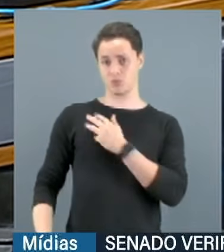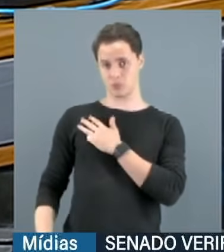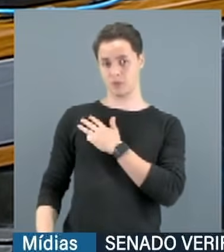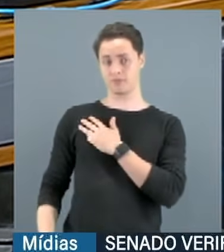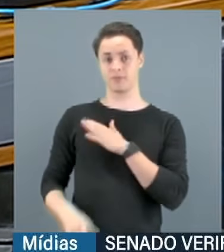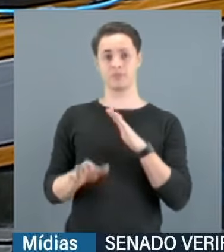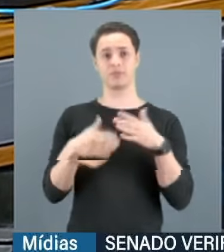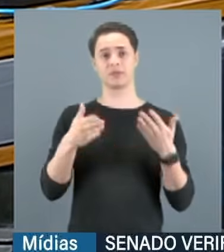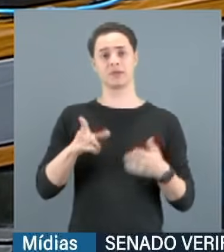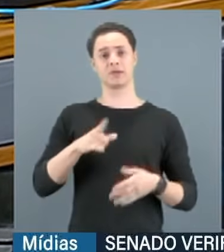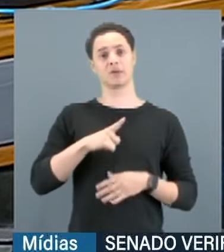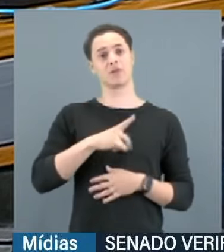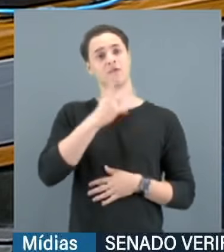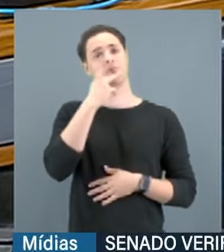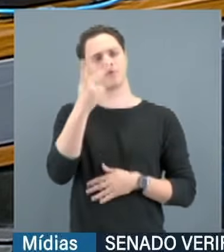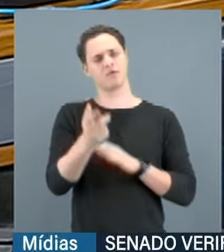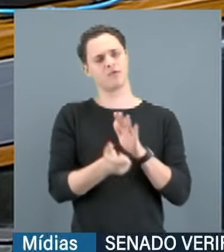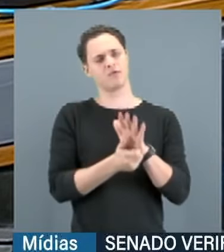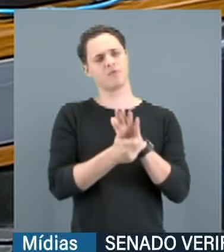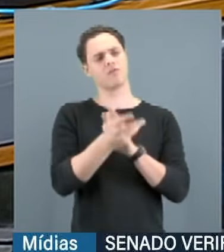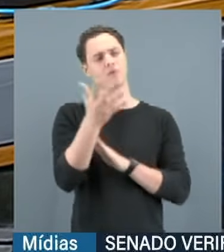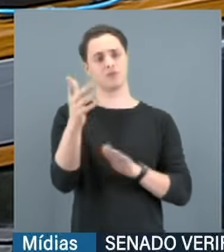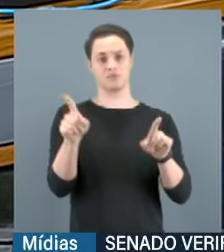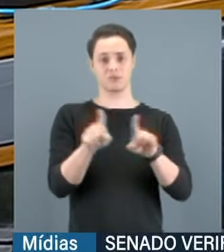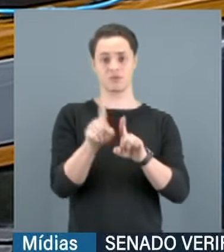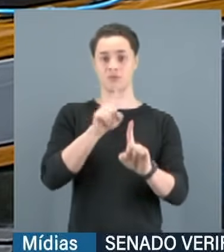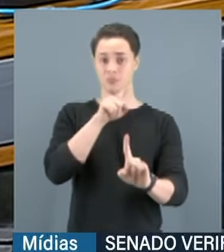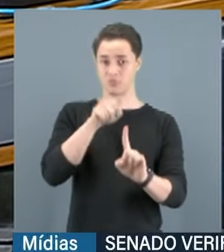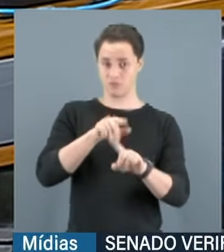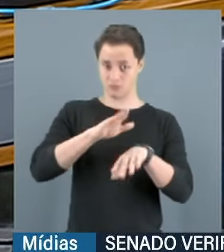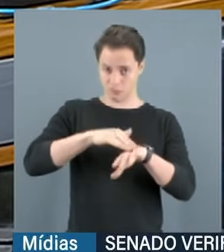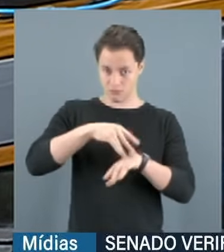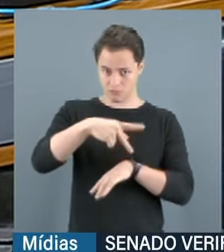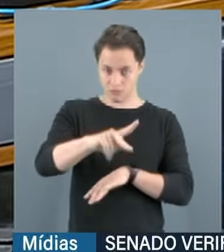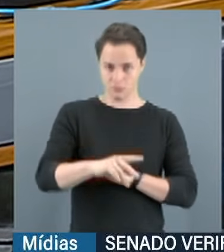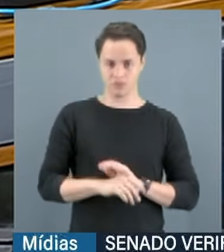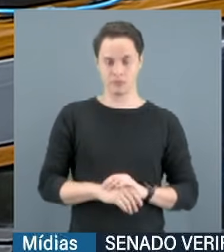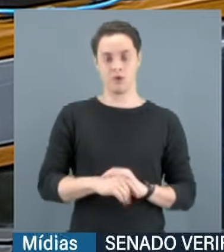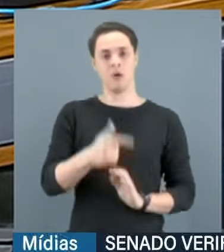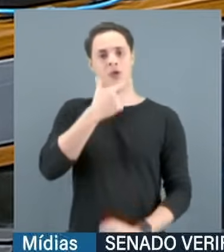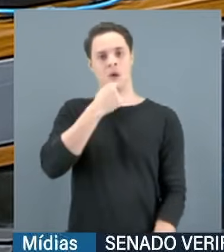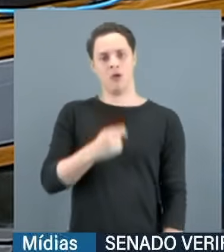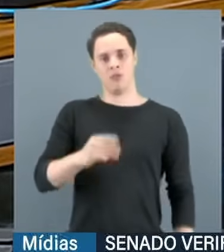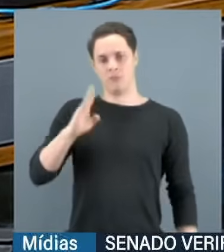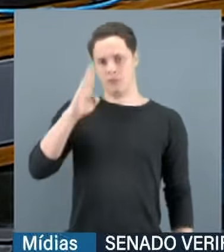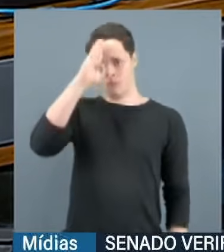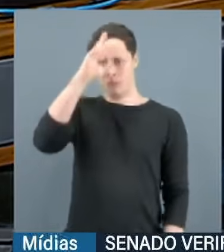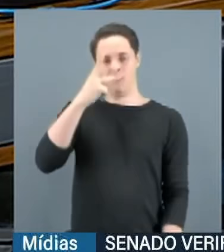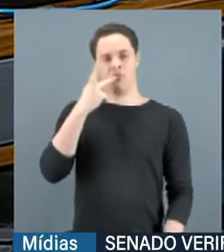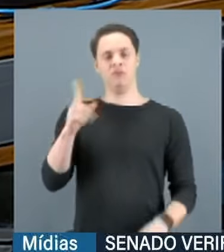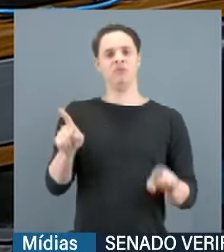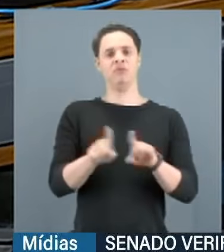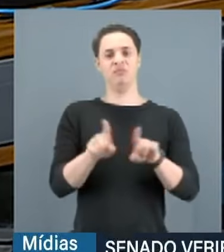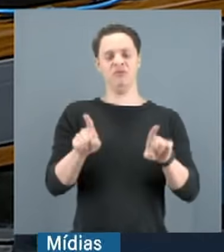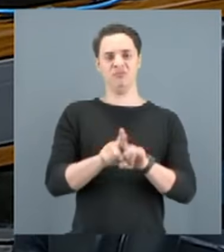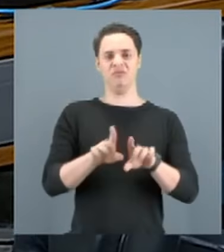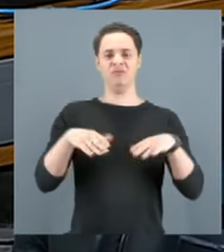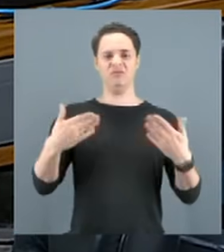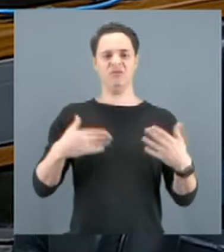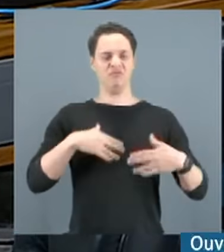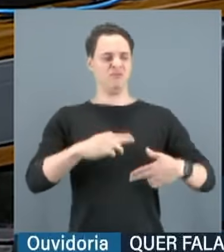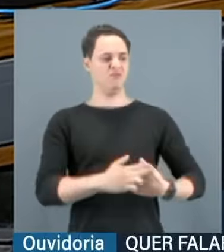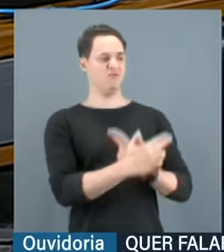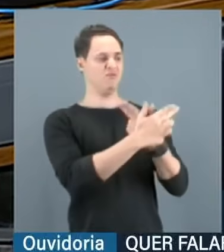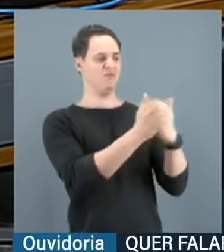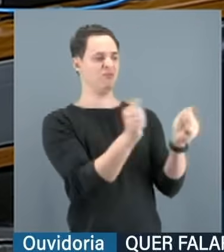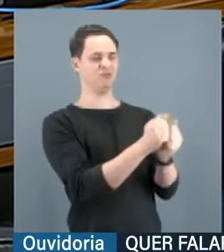tem falas do senhor, são várias. Este era o objetivo. O próprio Bolsonaro disse isso, as Forças Armadas estão comigo.